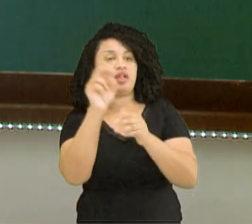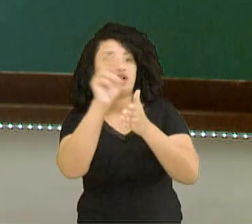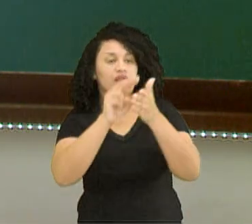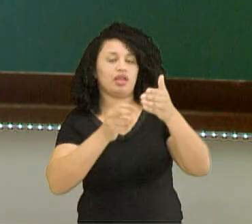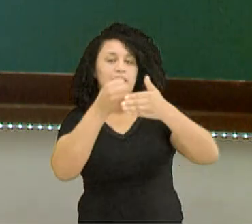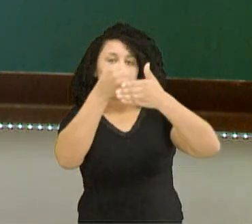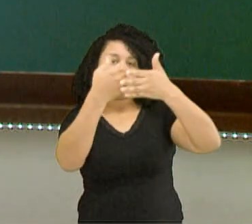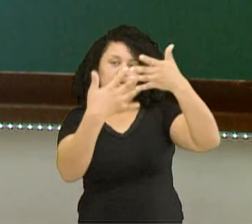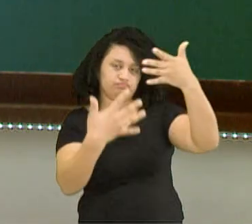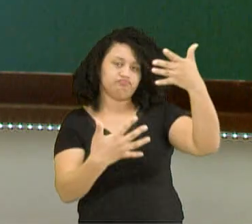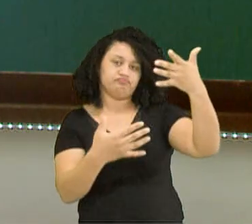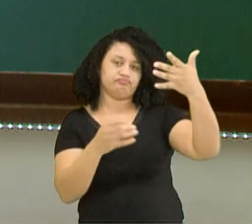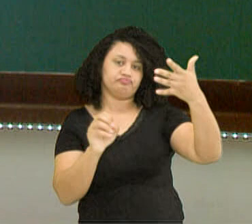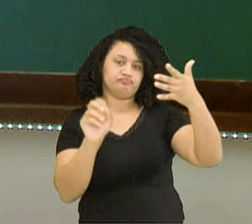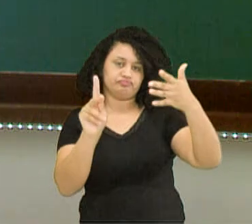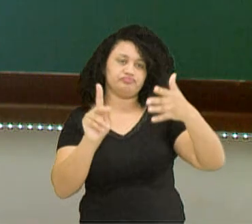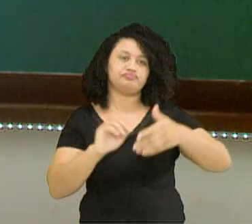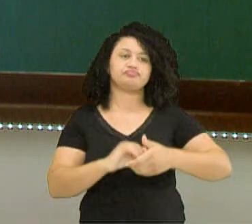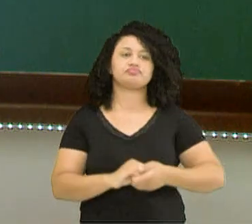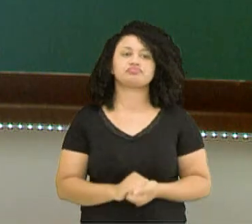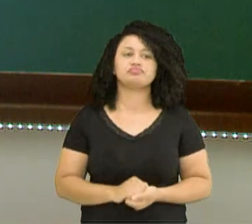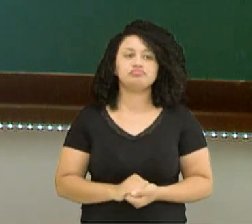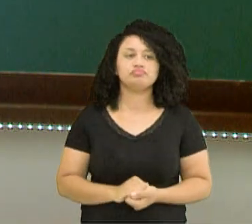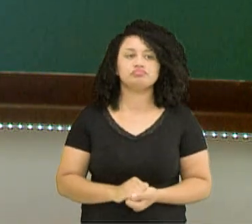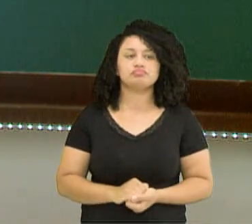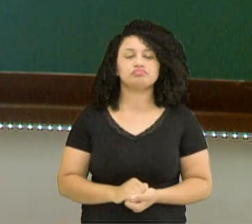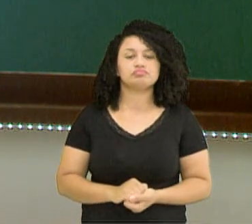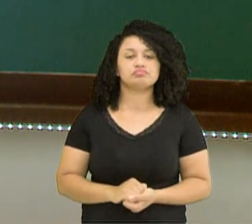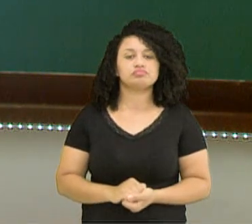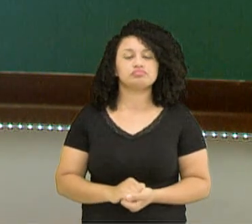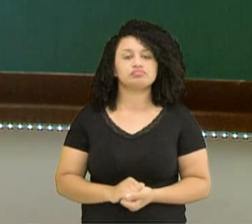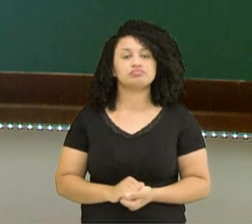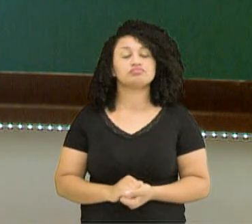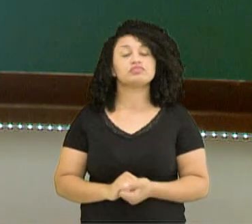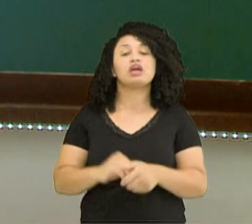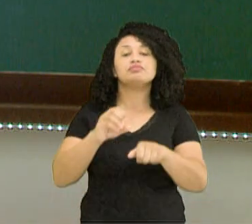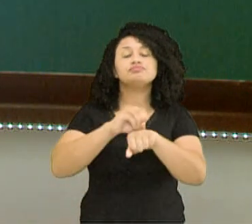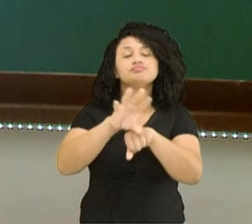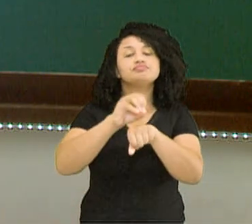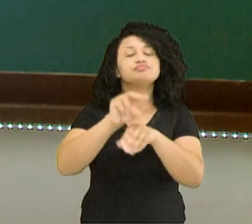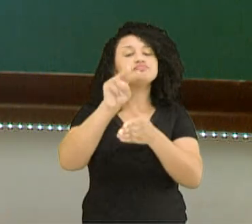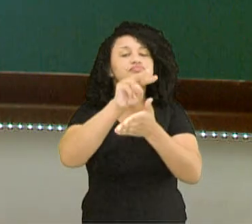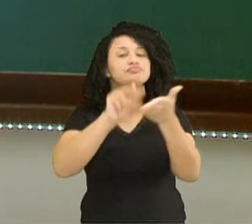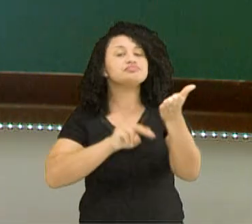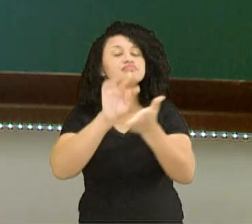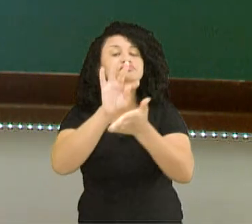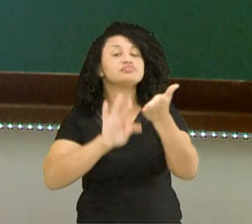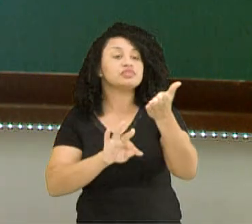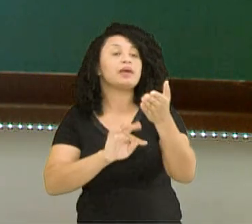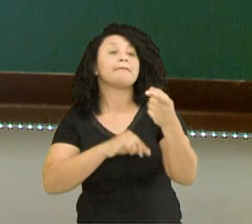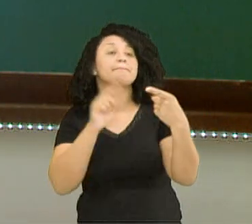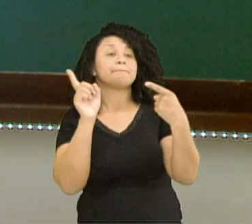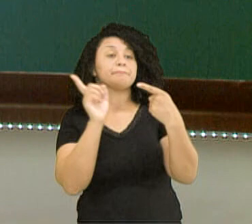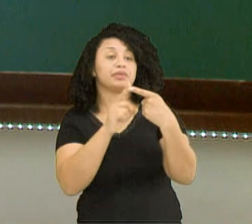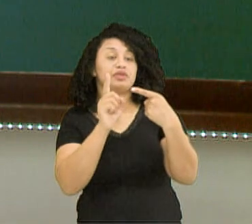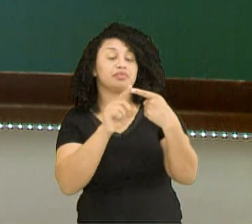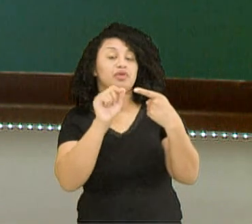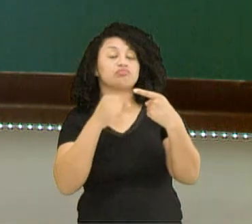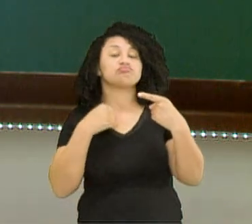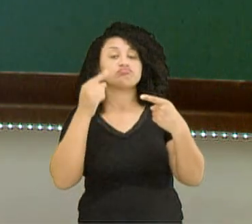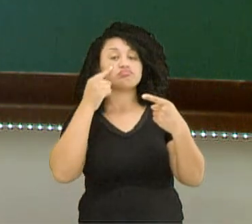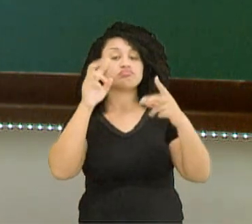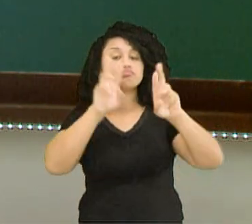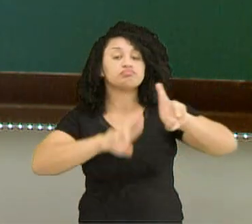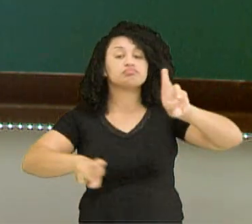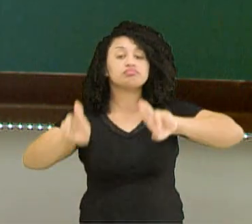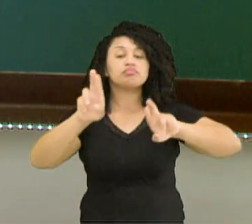toda a reportagem, ok? Então, vamos lá. Dicas para a leitura de um texto. Então, a primeira coisa que a gente vai fazer,